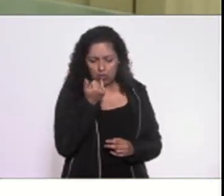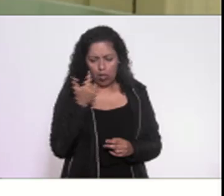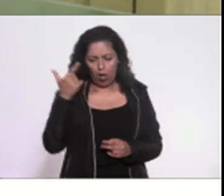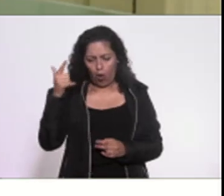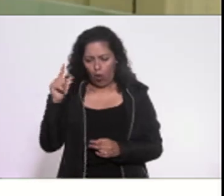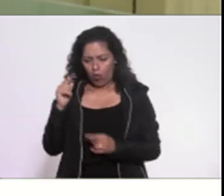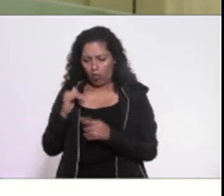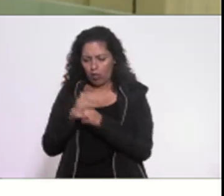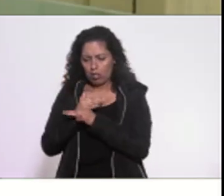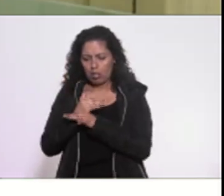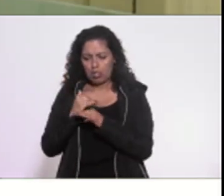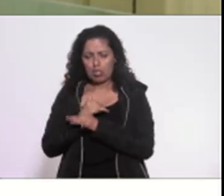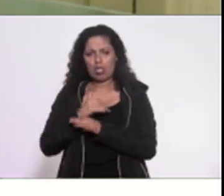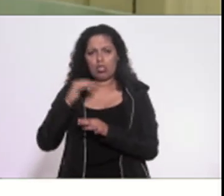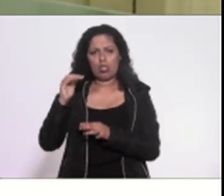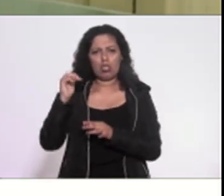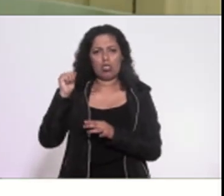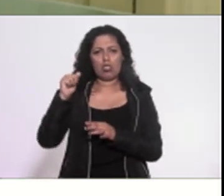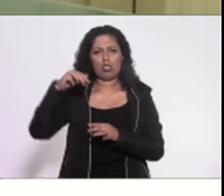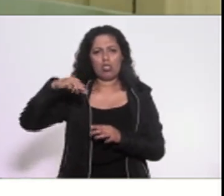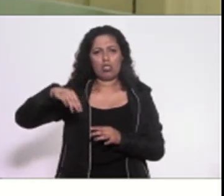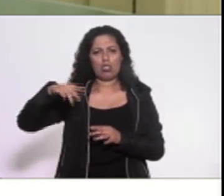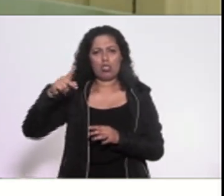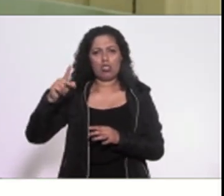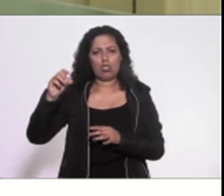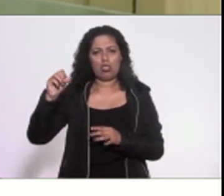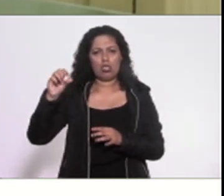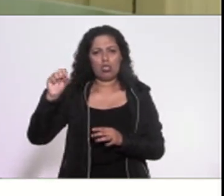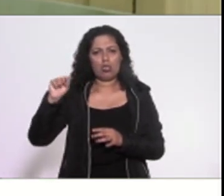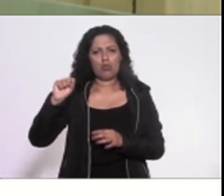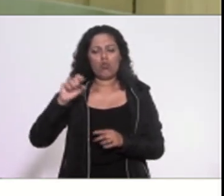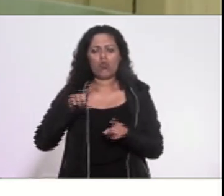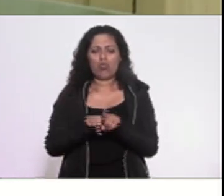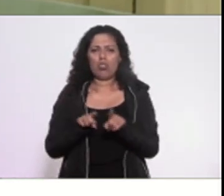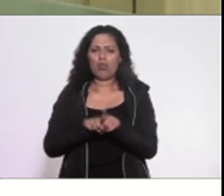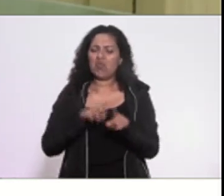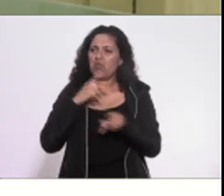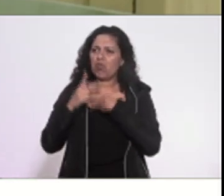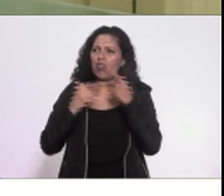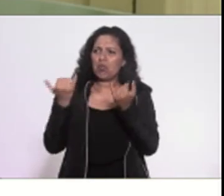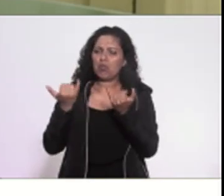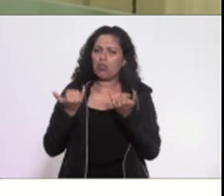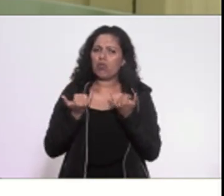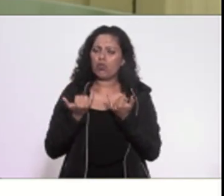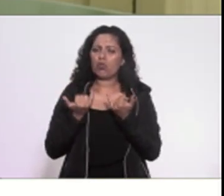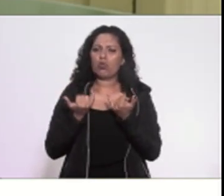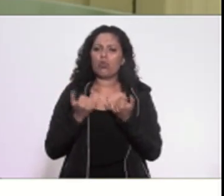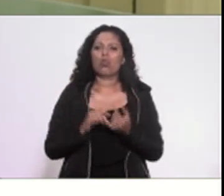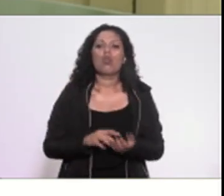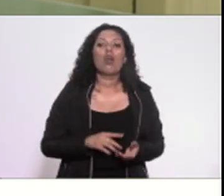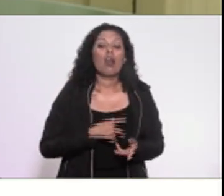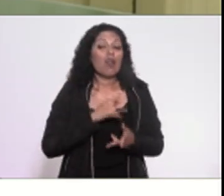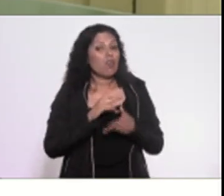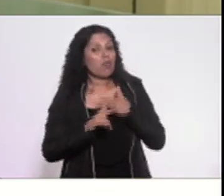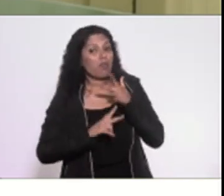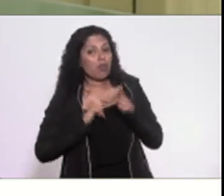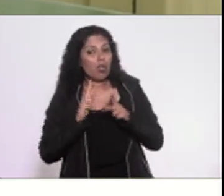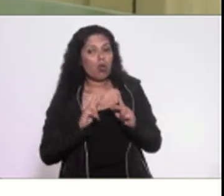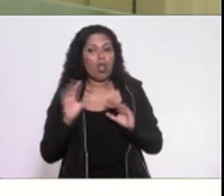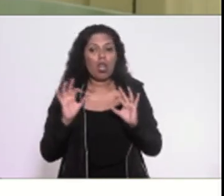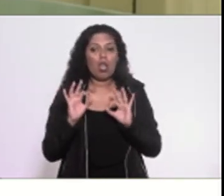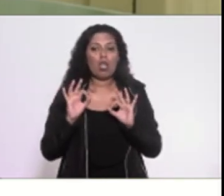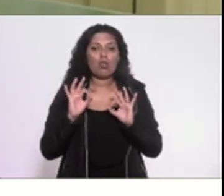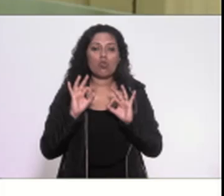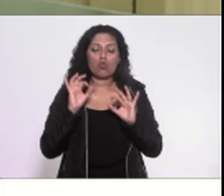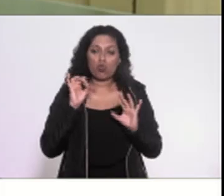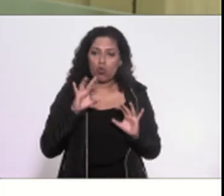e a outra lá em Campos, que alguém também fez um comentário, não que propôs, né? Eu que já